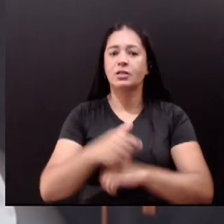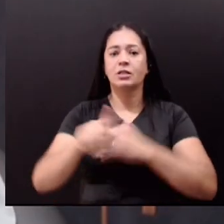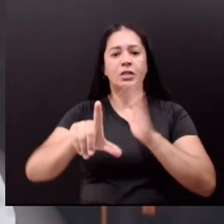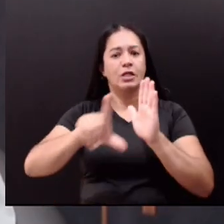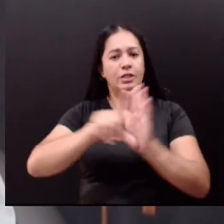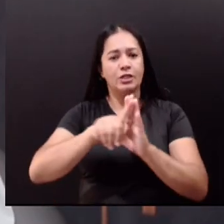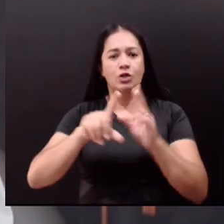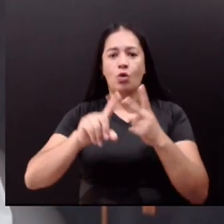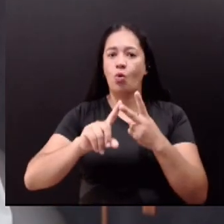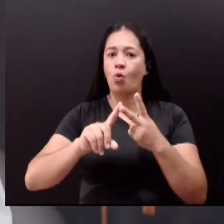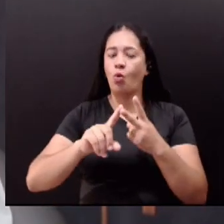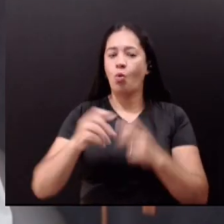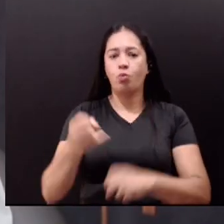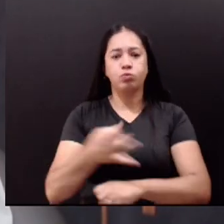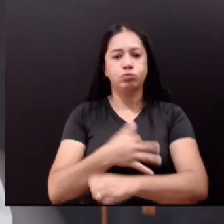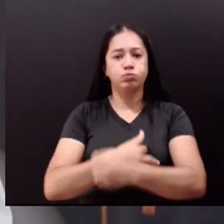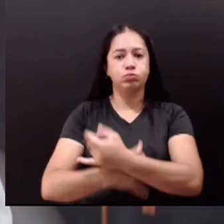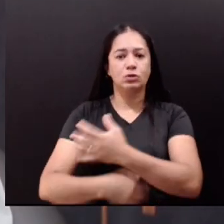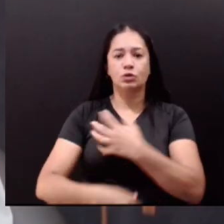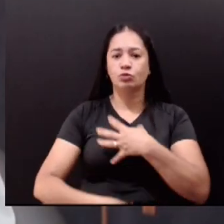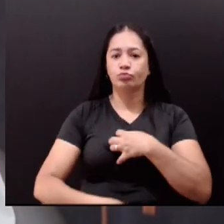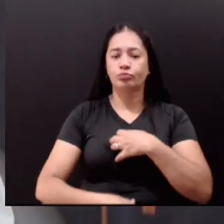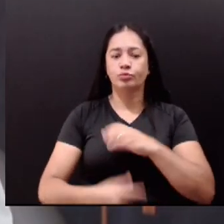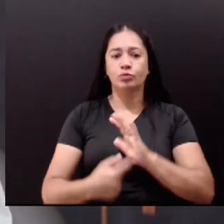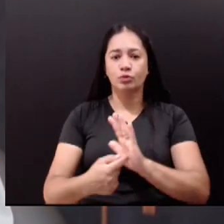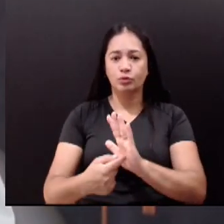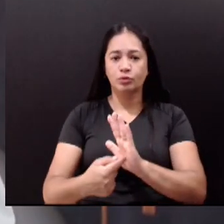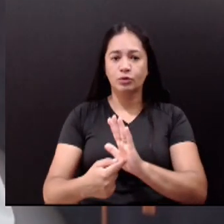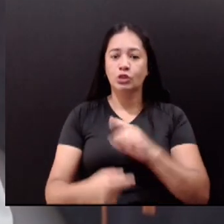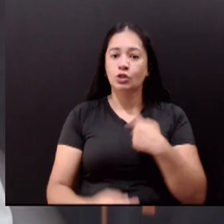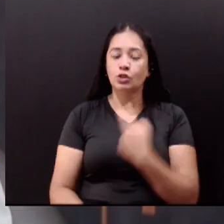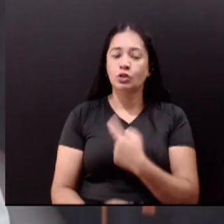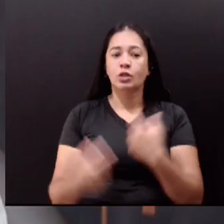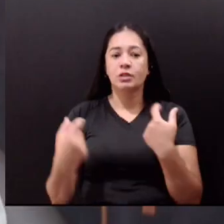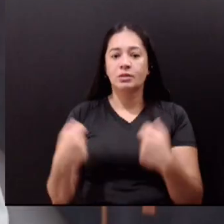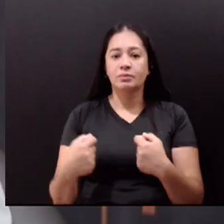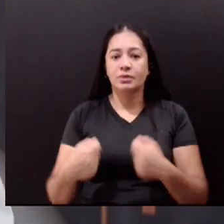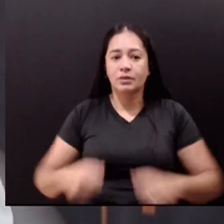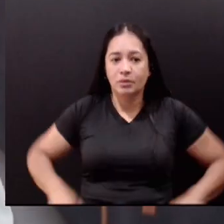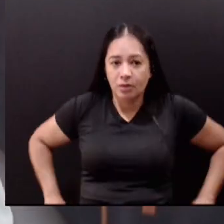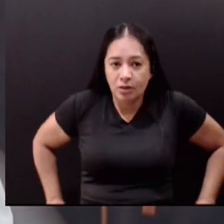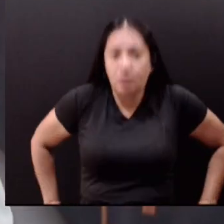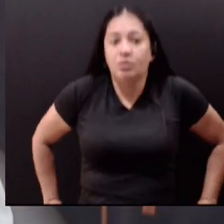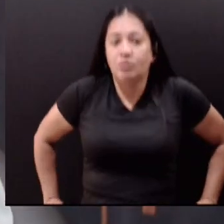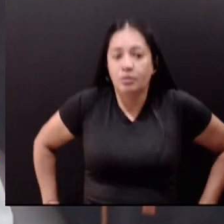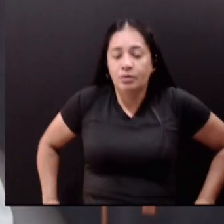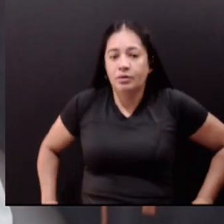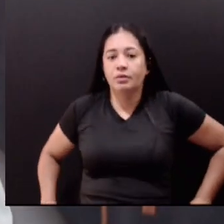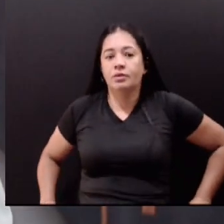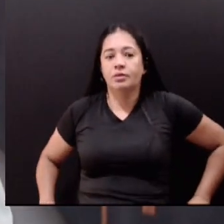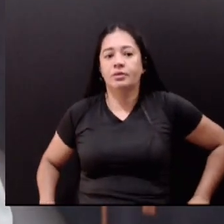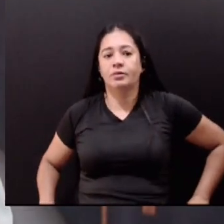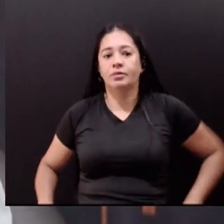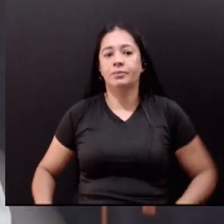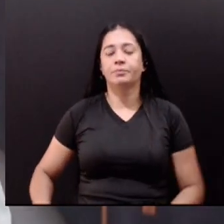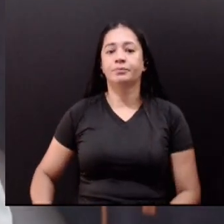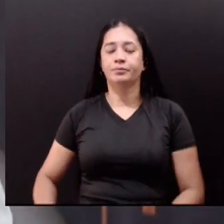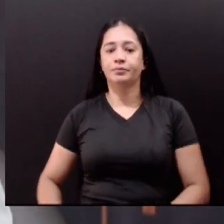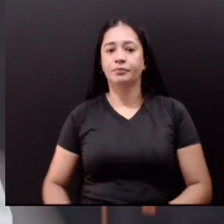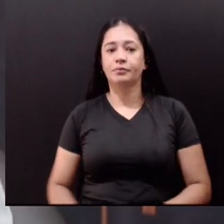emocional, comportamental, a gente na questão legal, né, Uhum. buscar